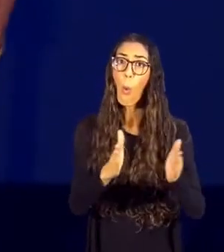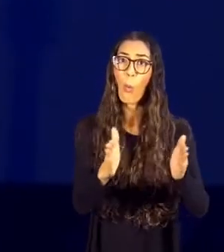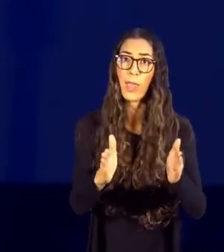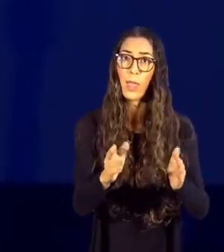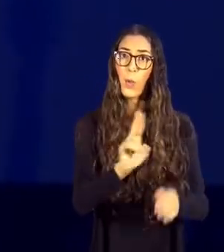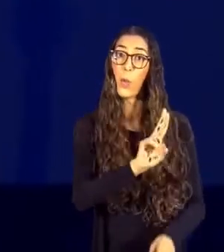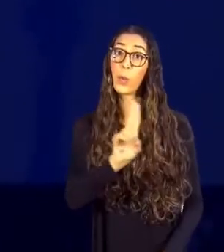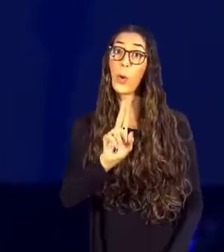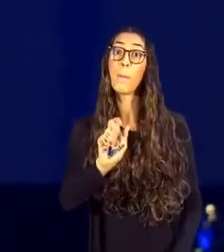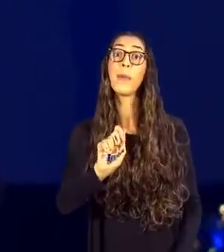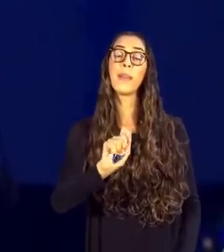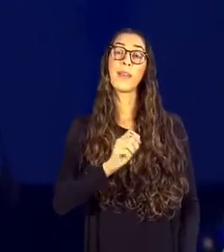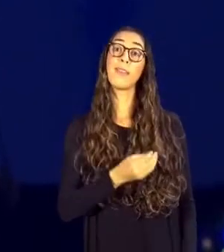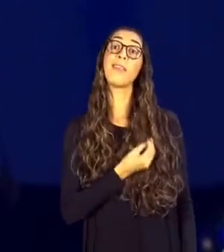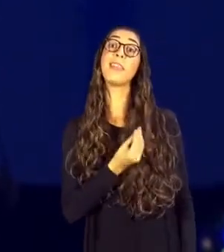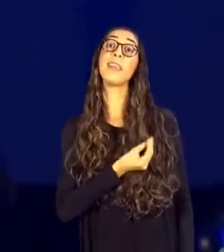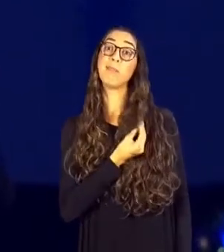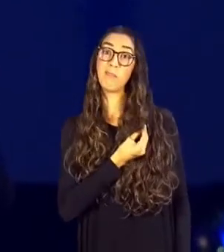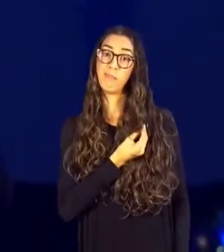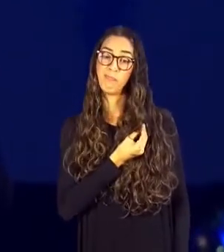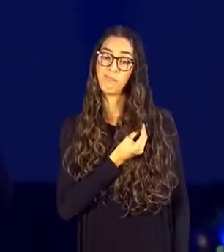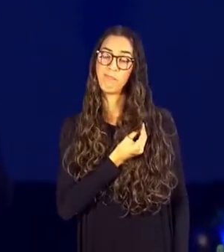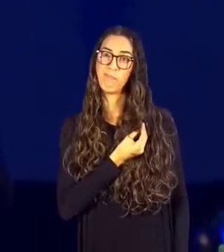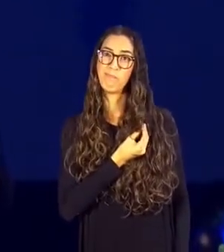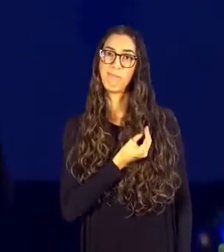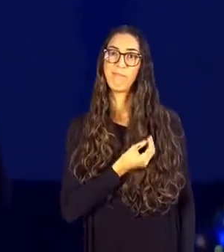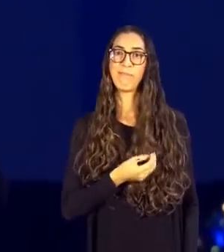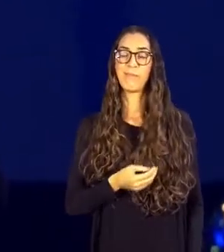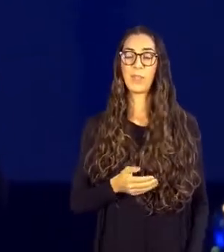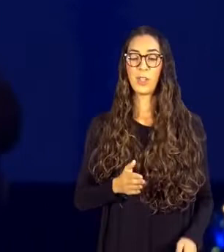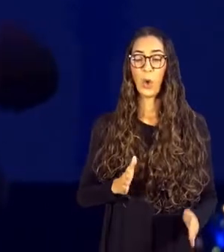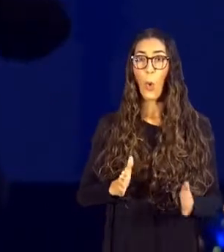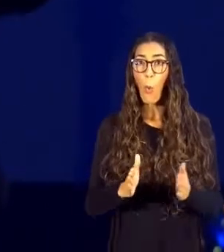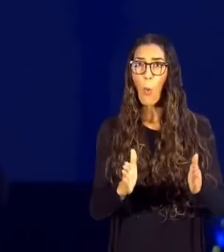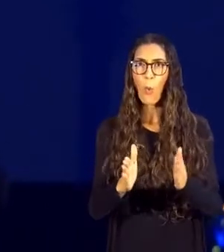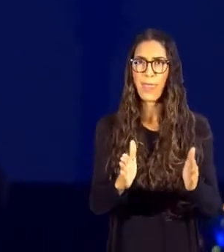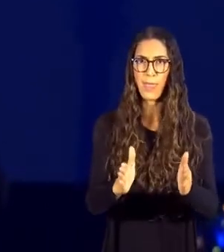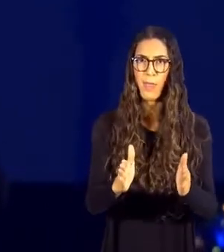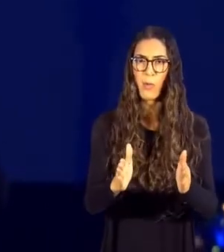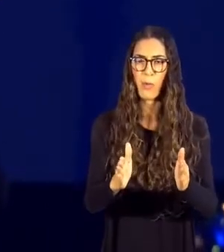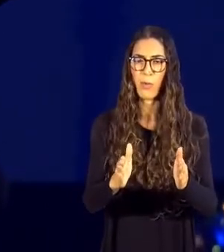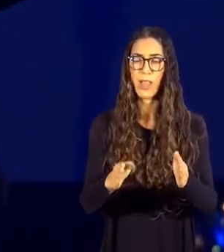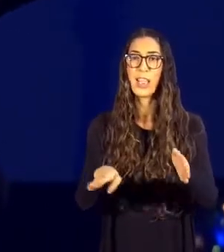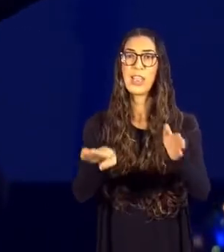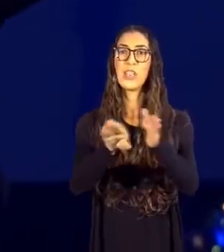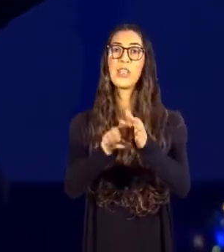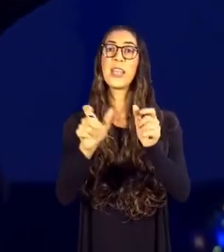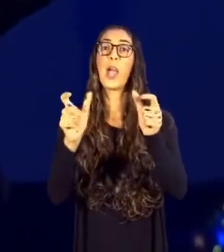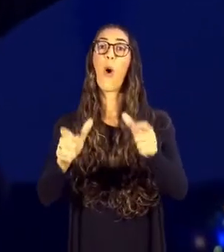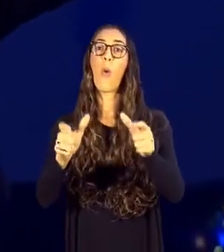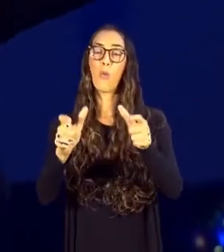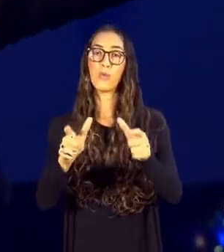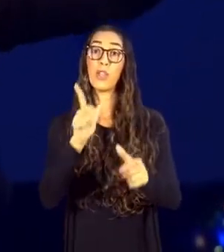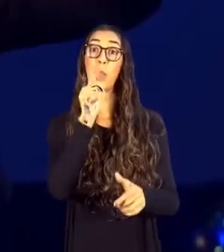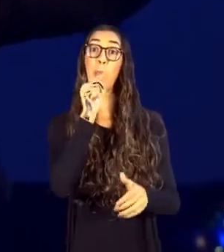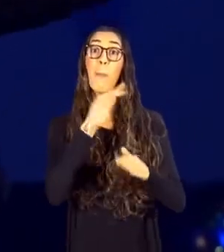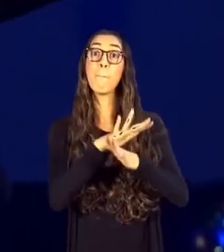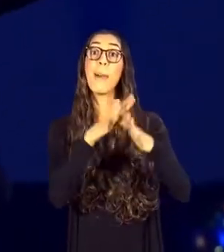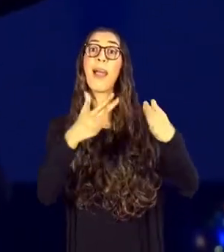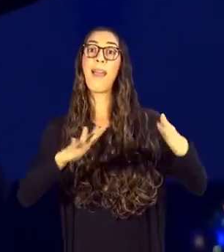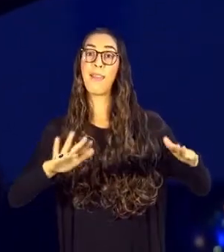rio, corre para o mar, não é isso? Só que a gente não quer ir correr para o mar, a gente quer ir para a fonte, que é Jesus, a fonte de água limpa, a